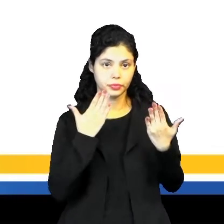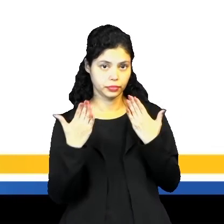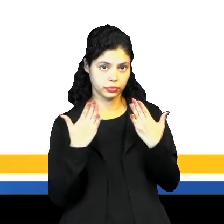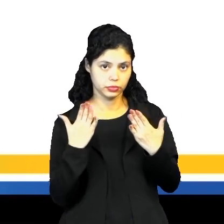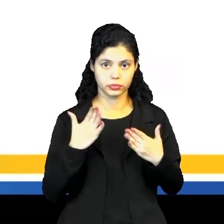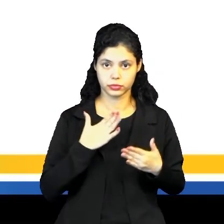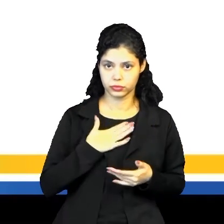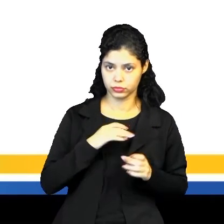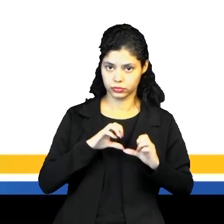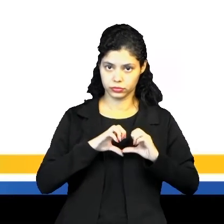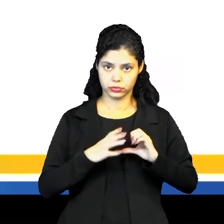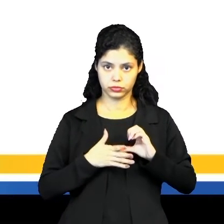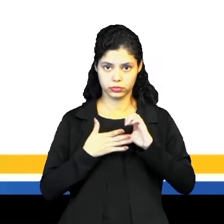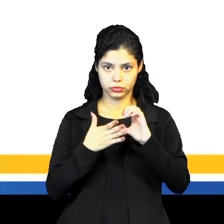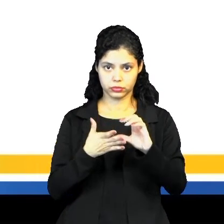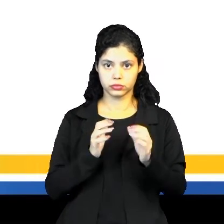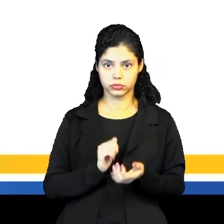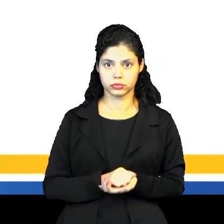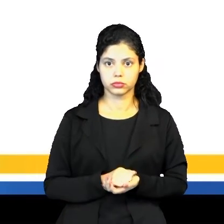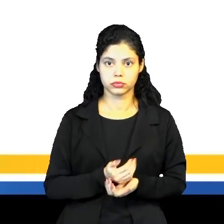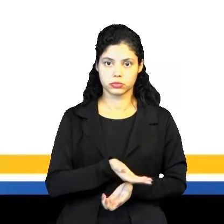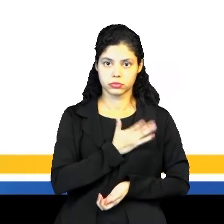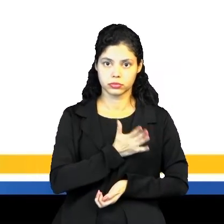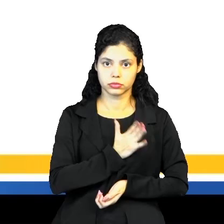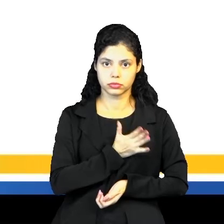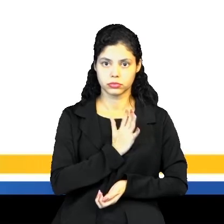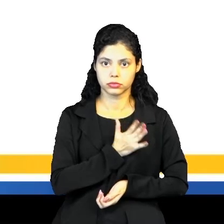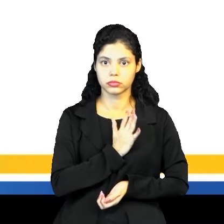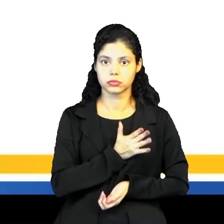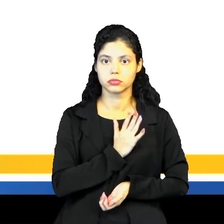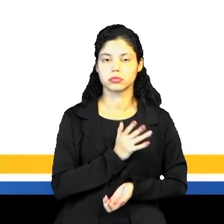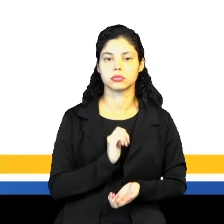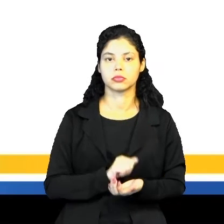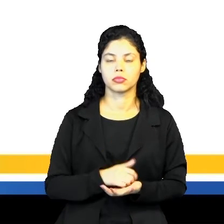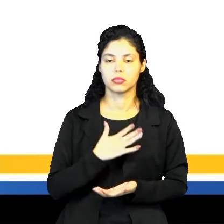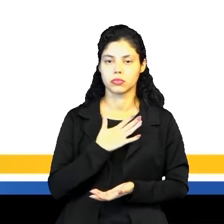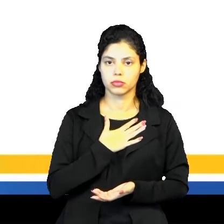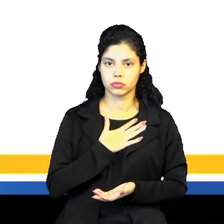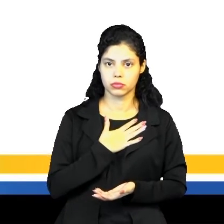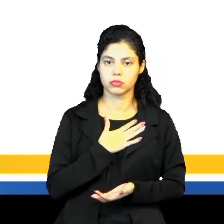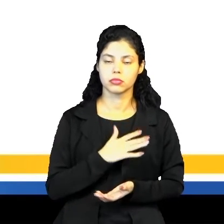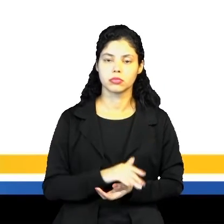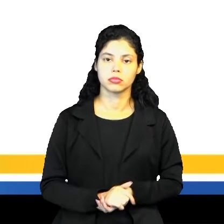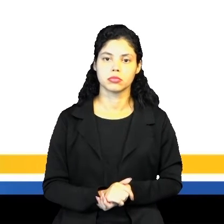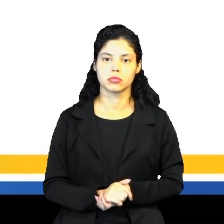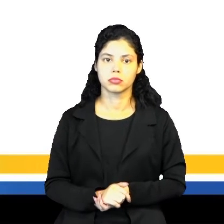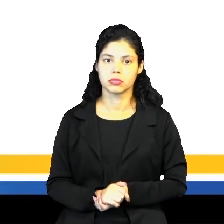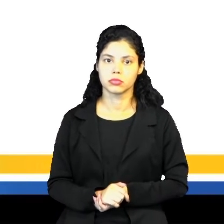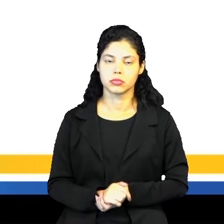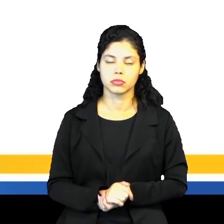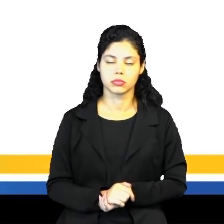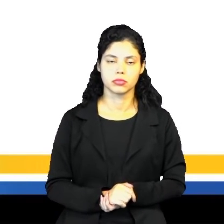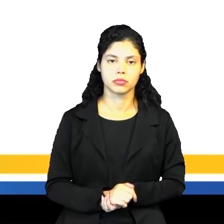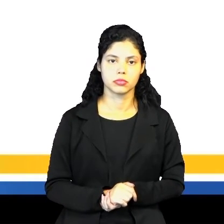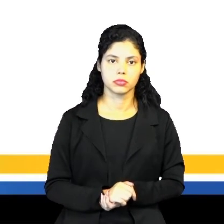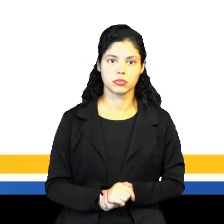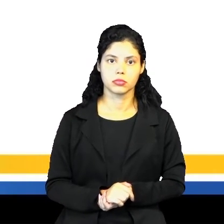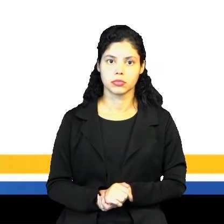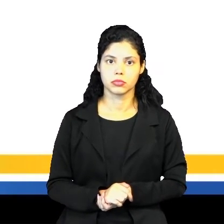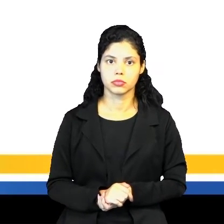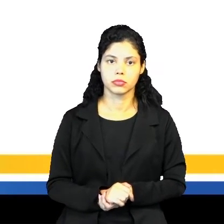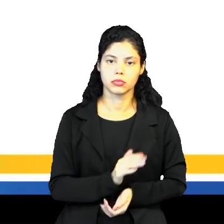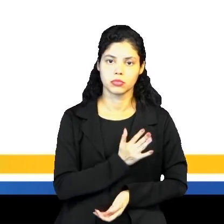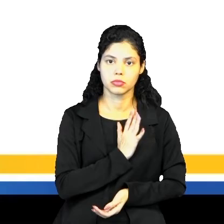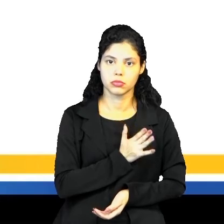mi coração basta tu pecho, ou seja, para o meu coração, né? Para meu coração basta, né? Bastar